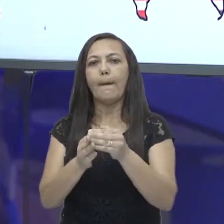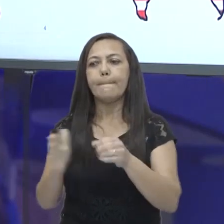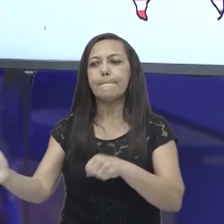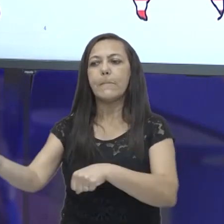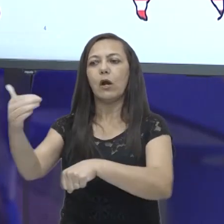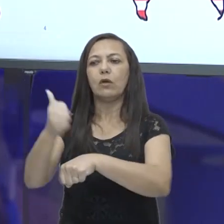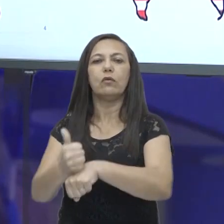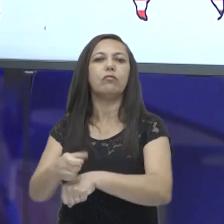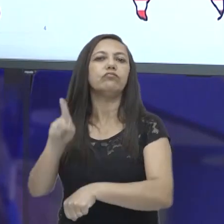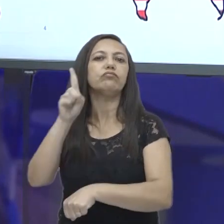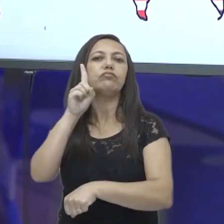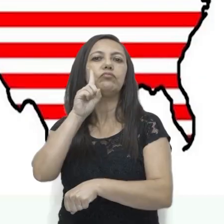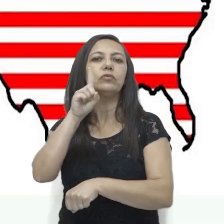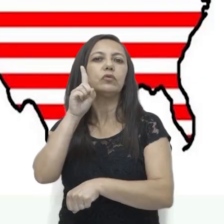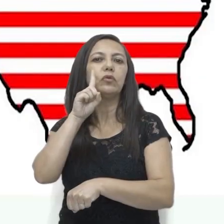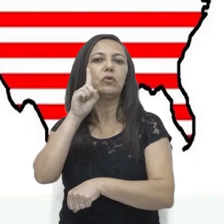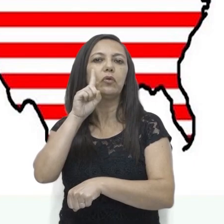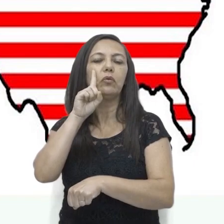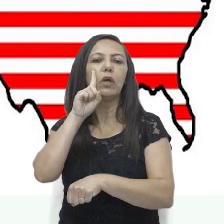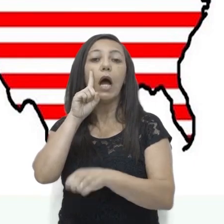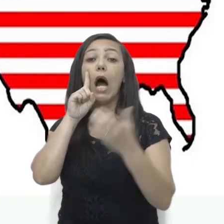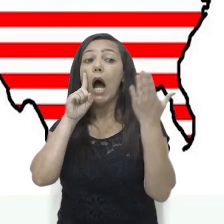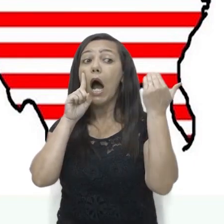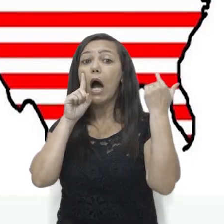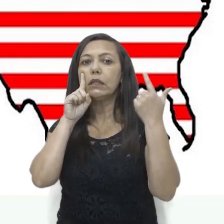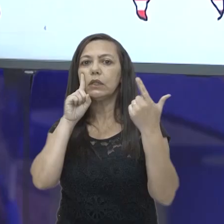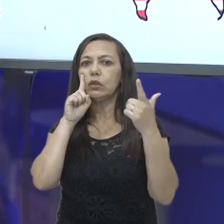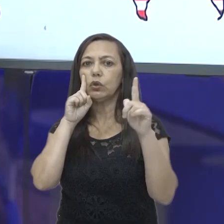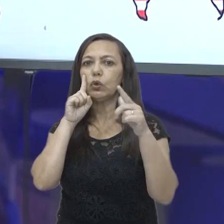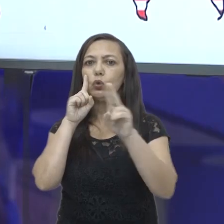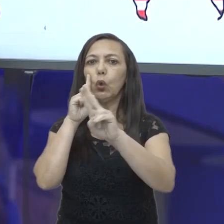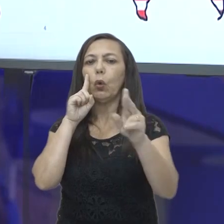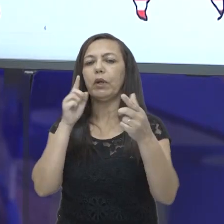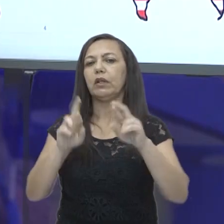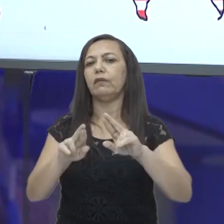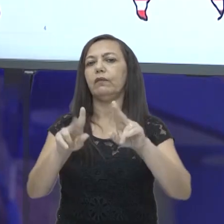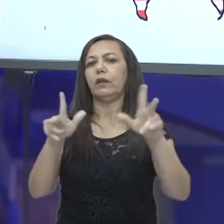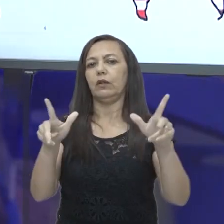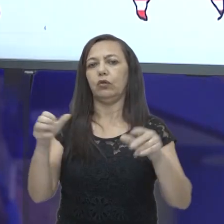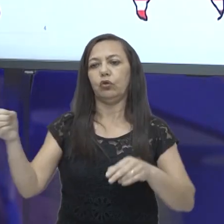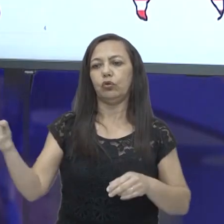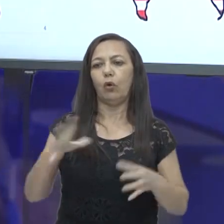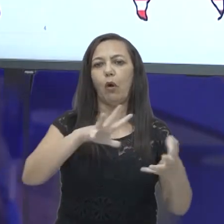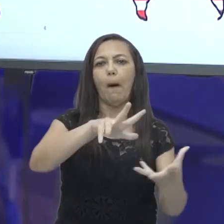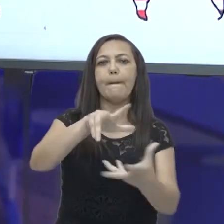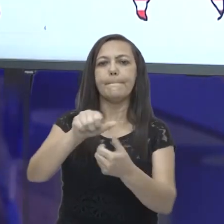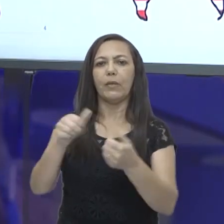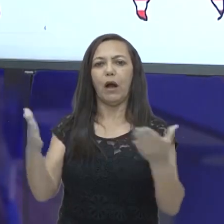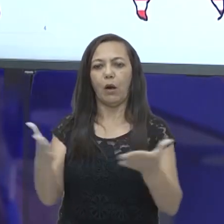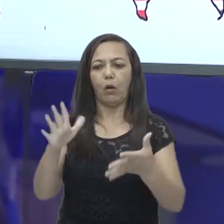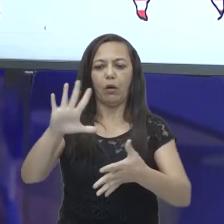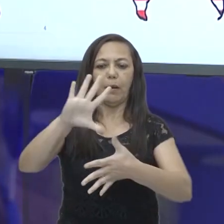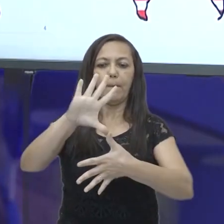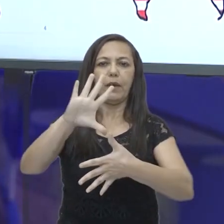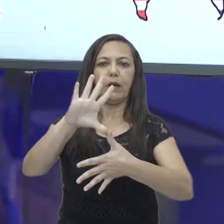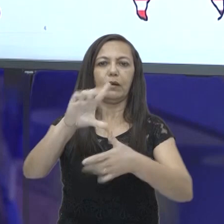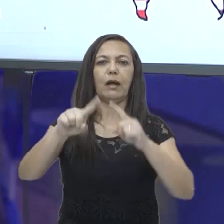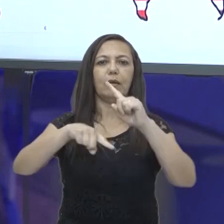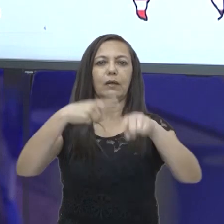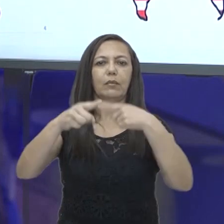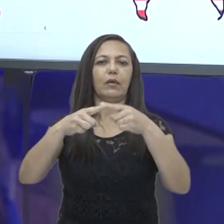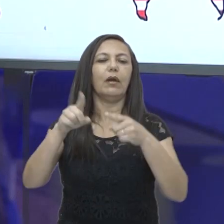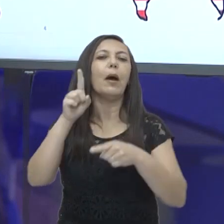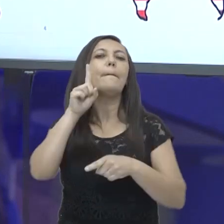Estados Unidos, que até então não tinha esse nome, era o Novo Mundo, depois recebeu o nome América, até chegar aos Estados